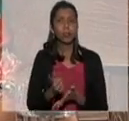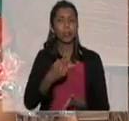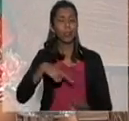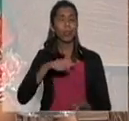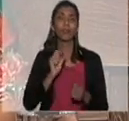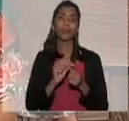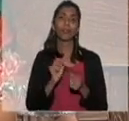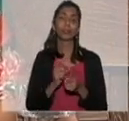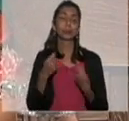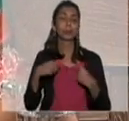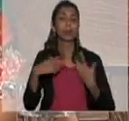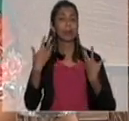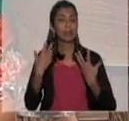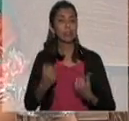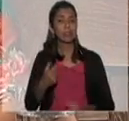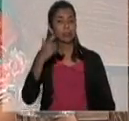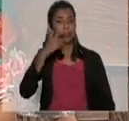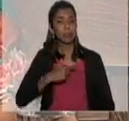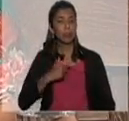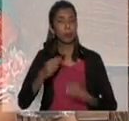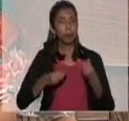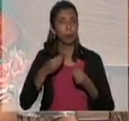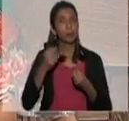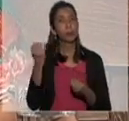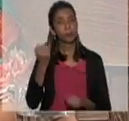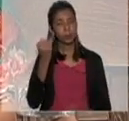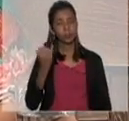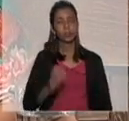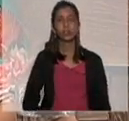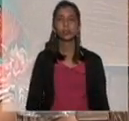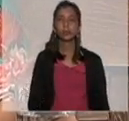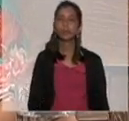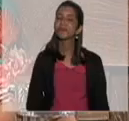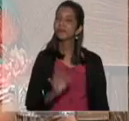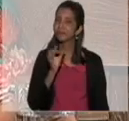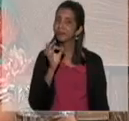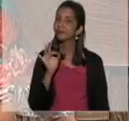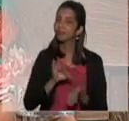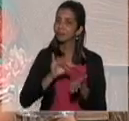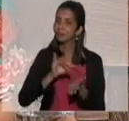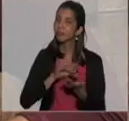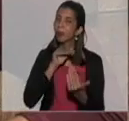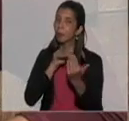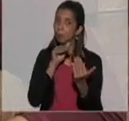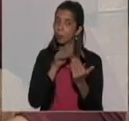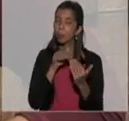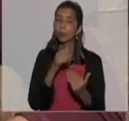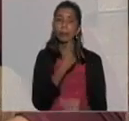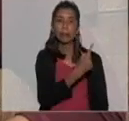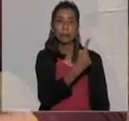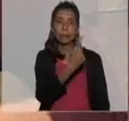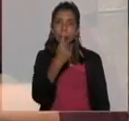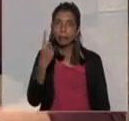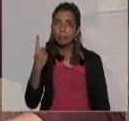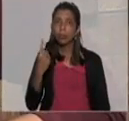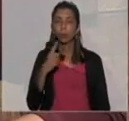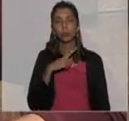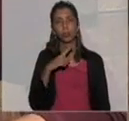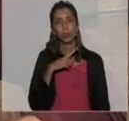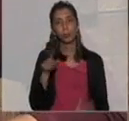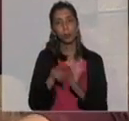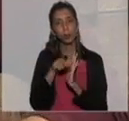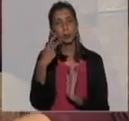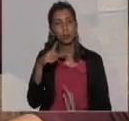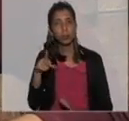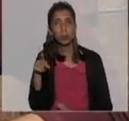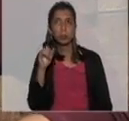somos nós que criamos tem que começar a se aceitar mais como a pessoa é isso foi muito importante para mim verdade eu também acho isso mesmo a gente cada um se cada um